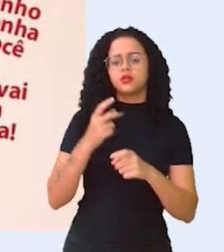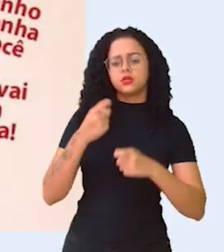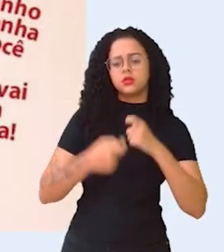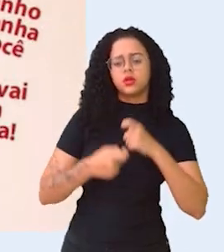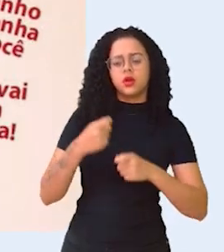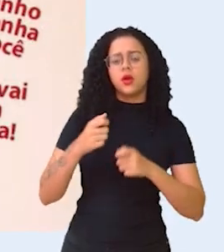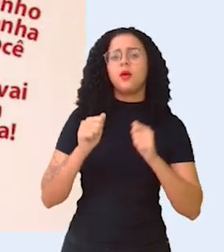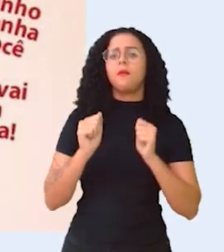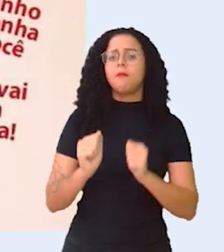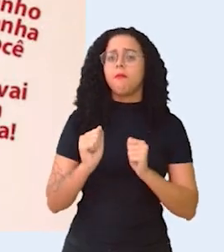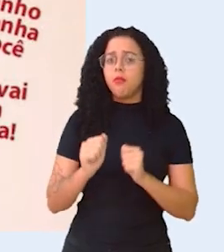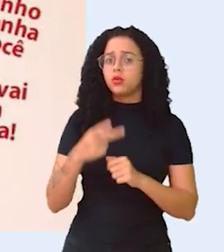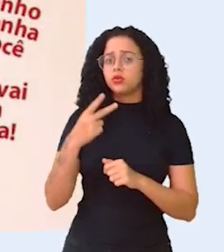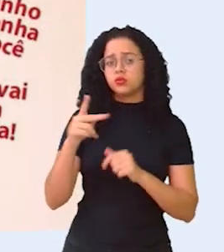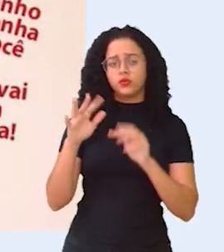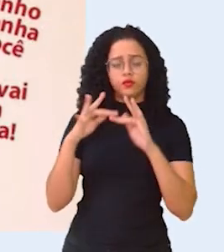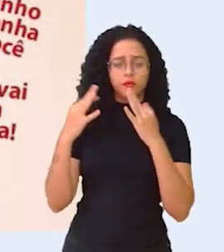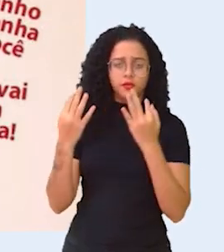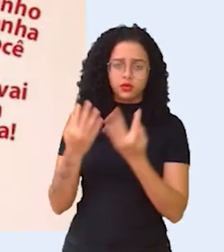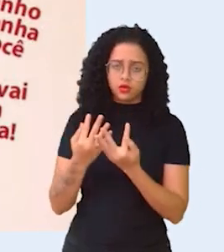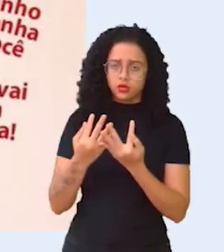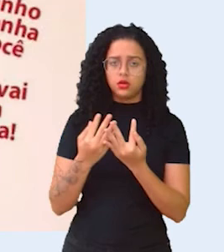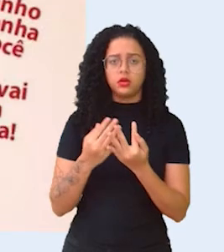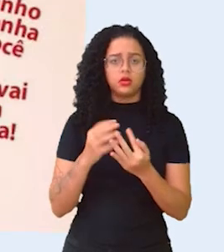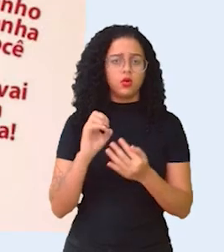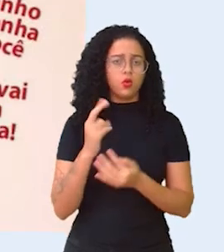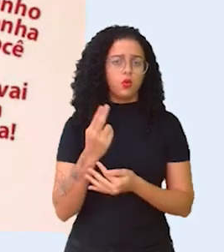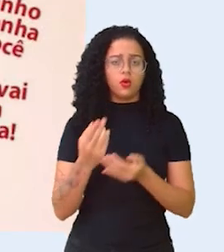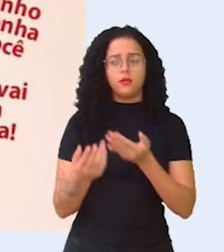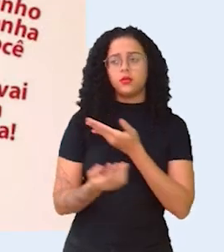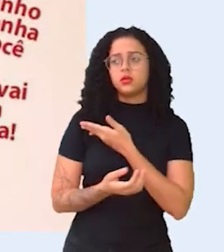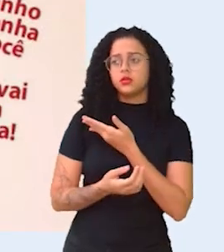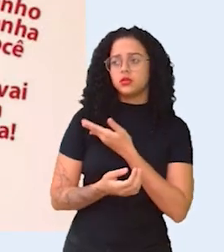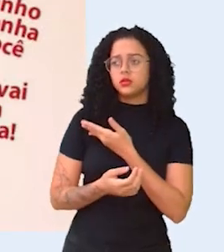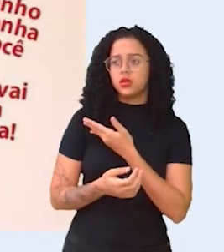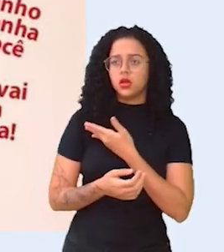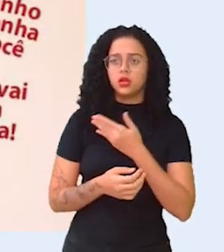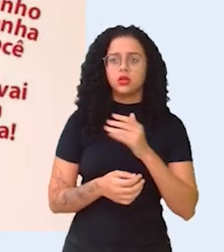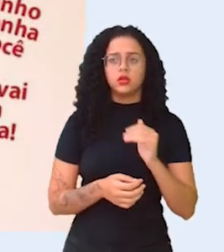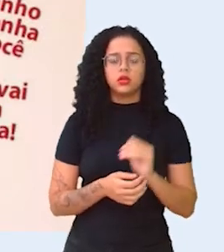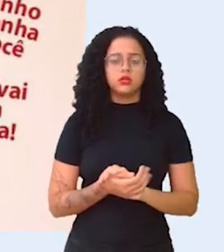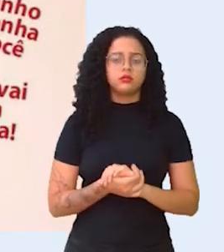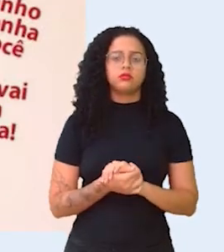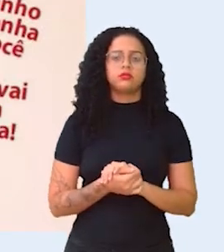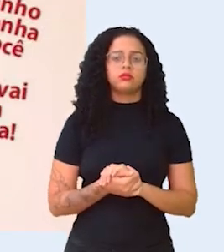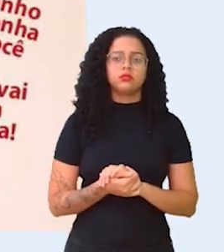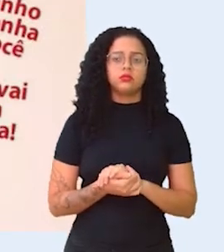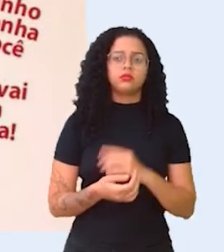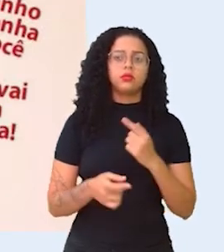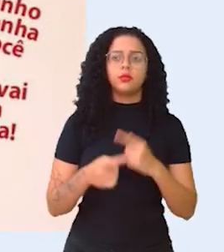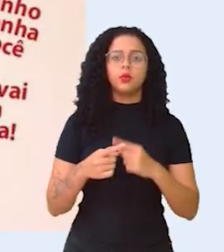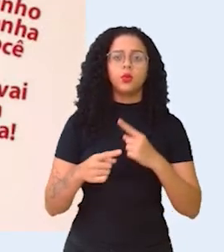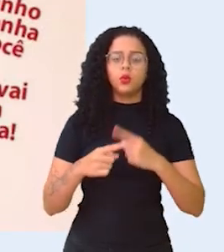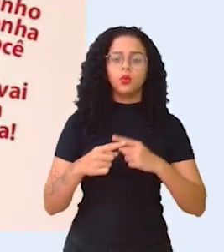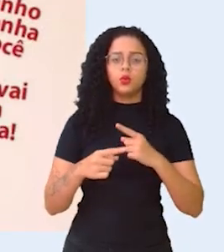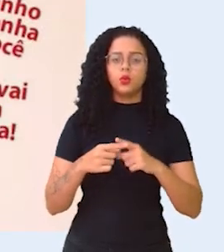ser também no seu âmbito familiar, pode ser também com amizades, ter amizades abusivas, né? Porque o relacionamento abusivo ele é